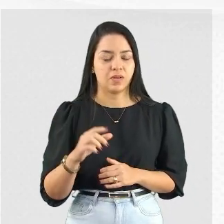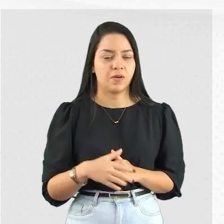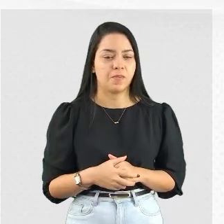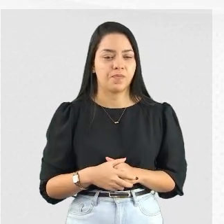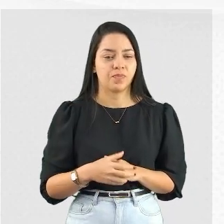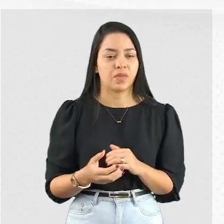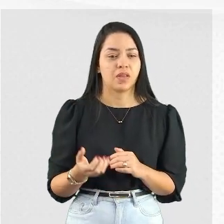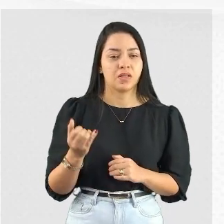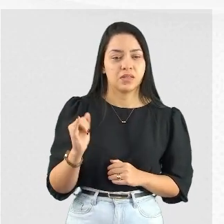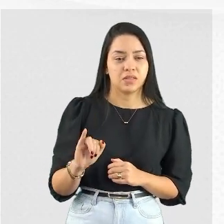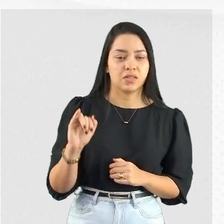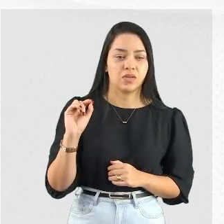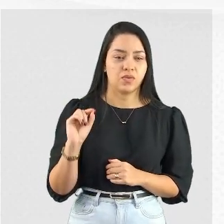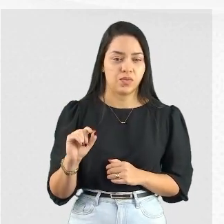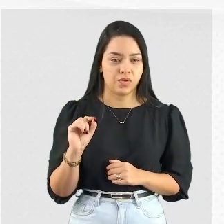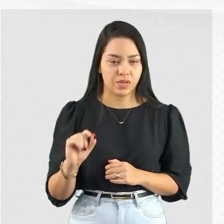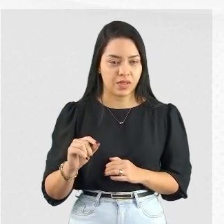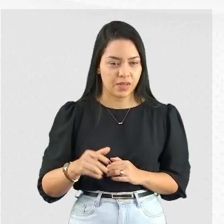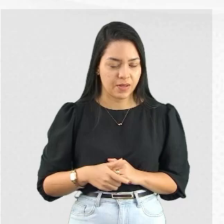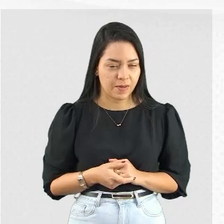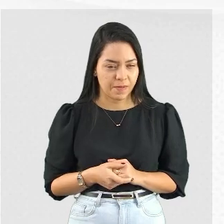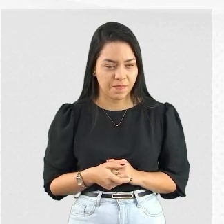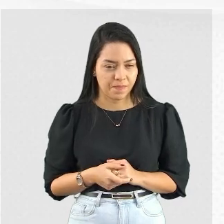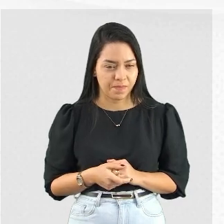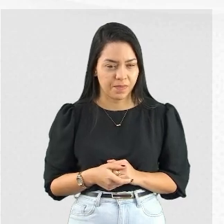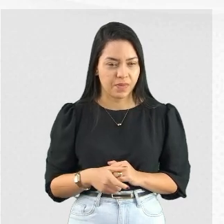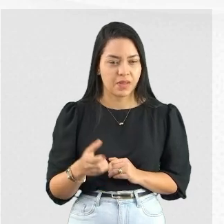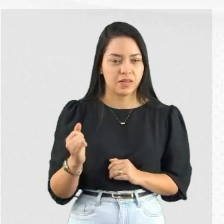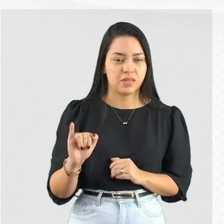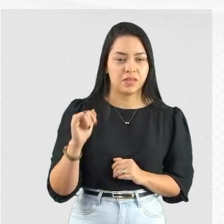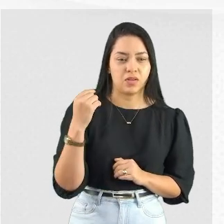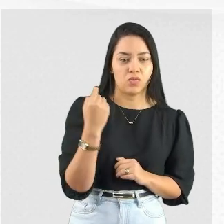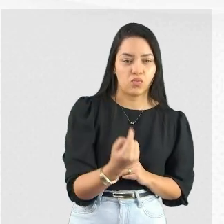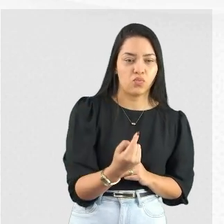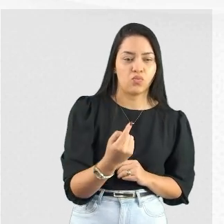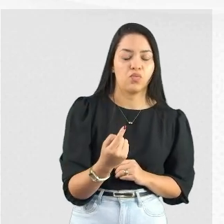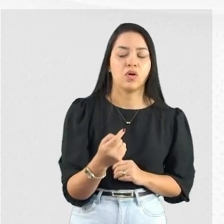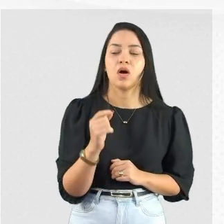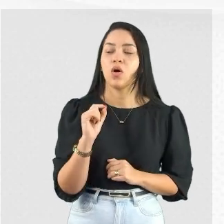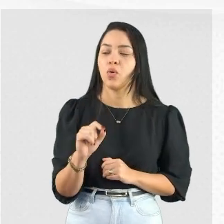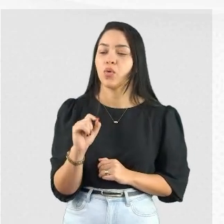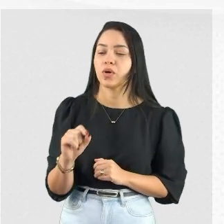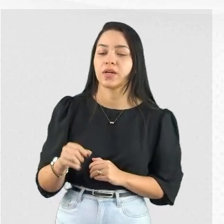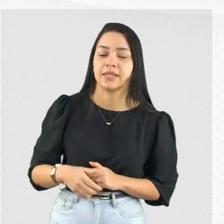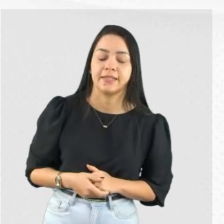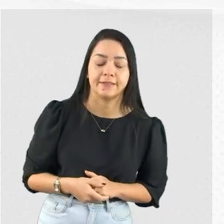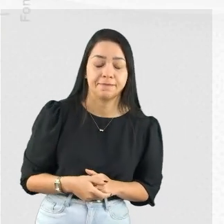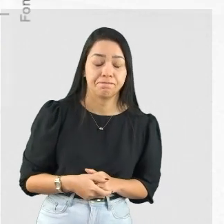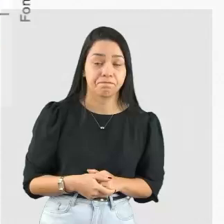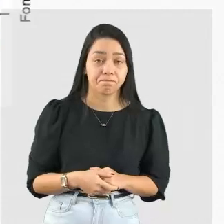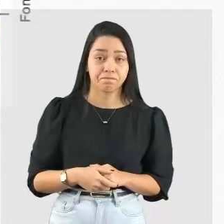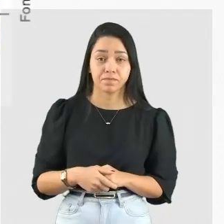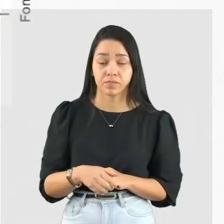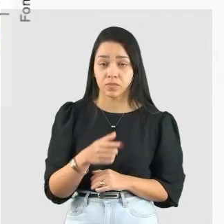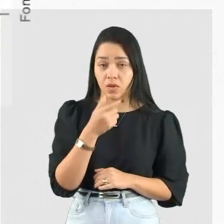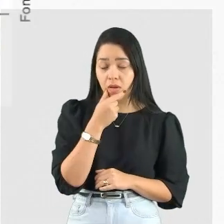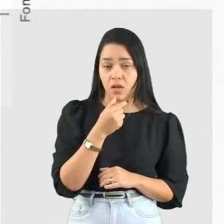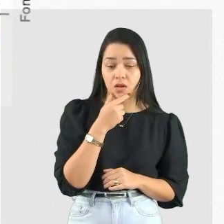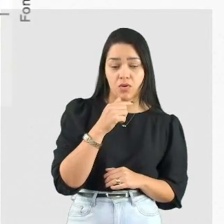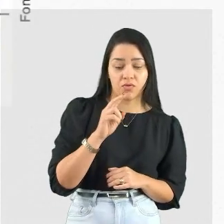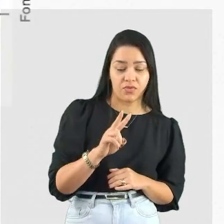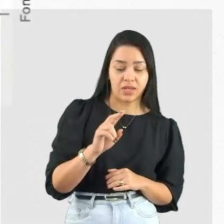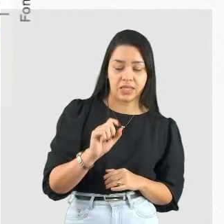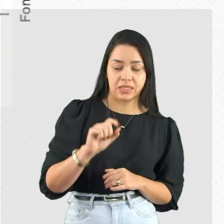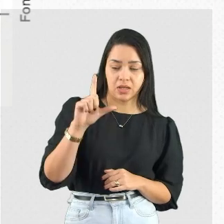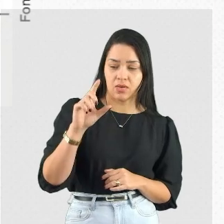se eu cruzar, pessoal, essa geração 1, então se eu cruzar o sexo masculino, Vzão,